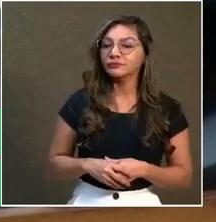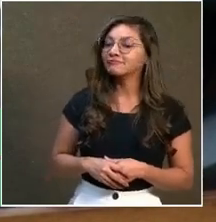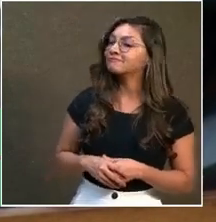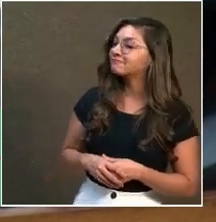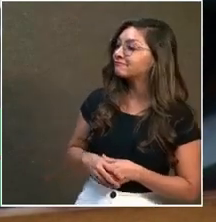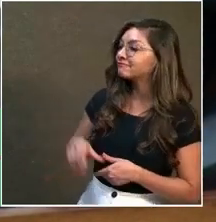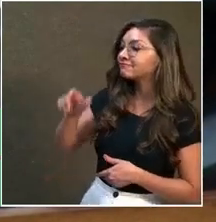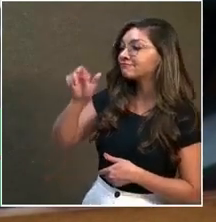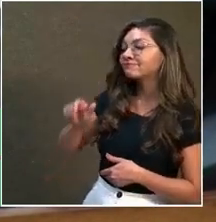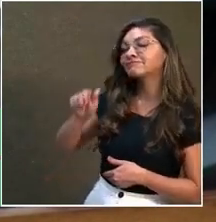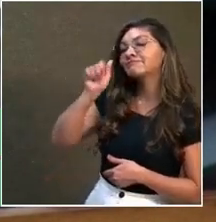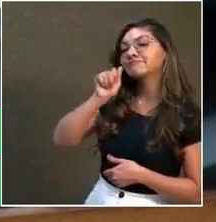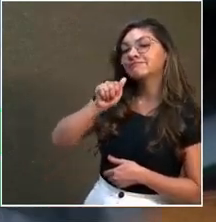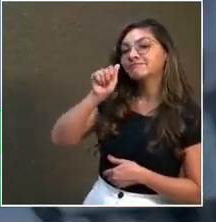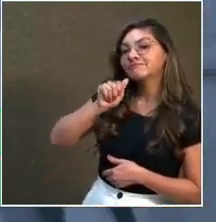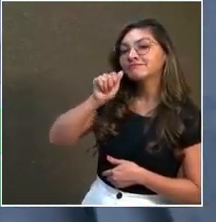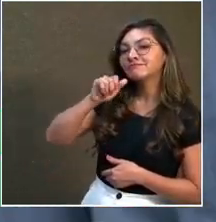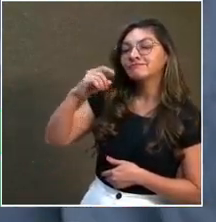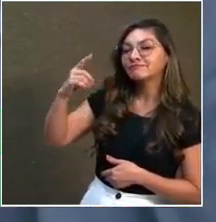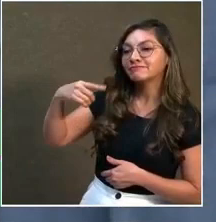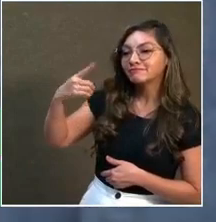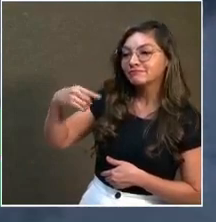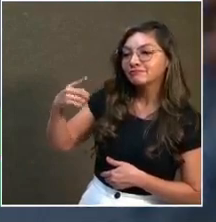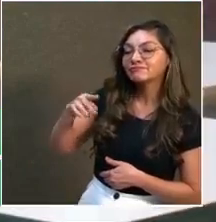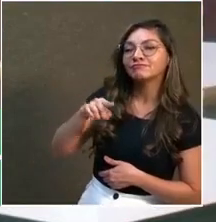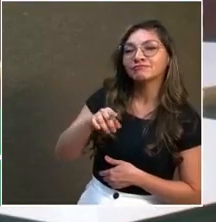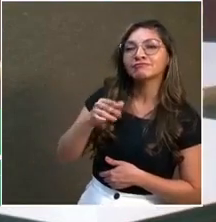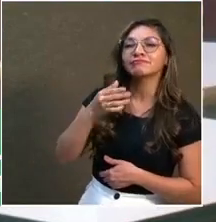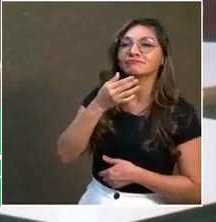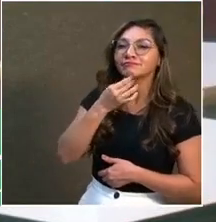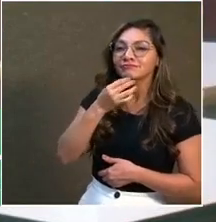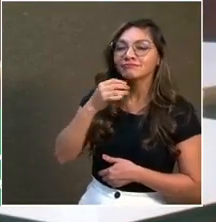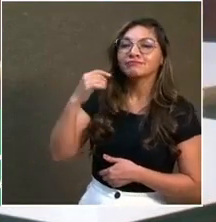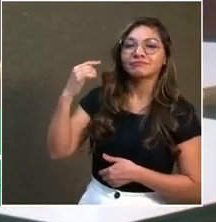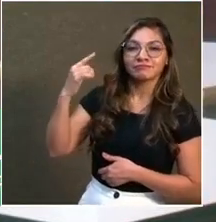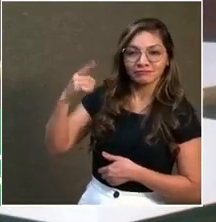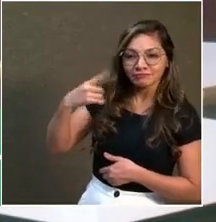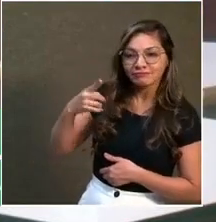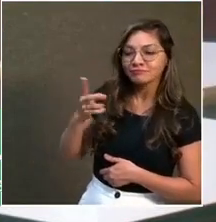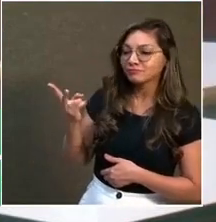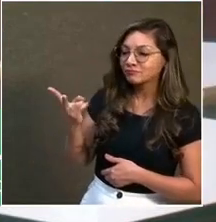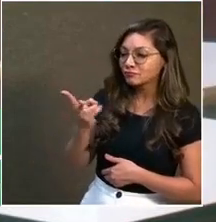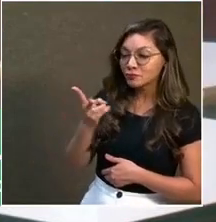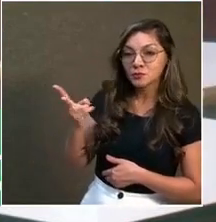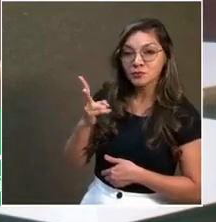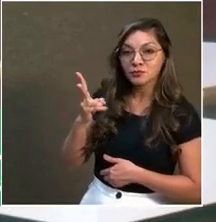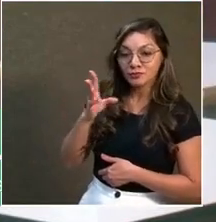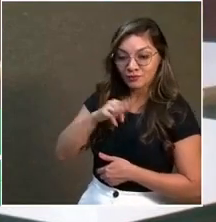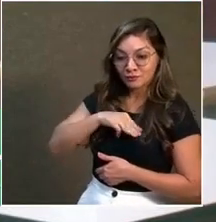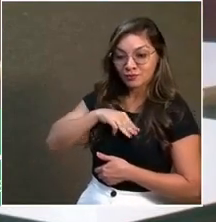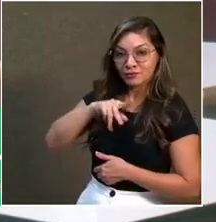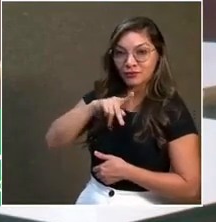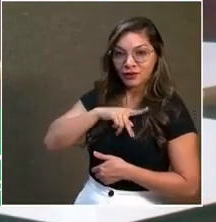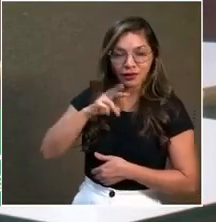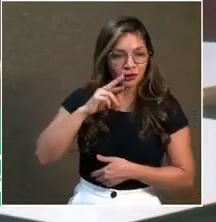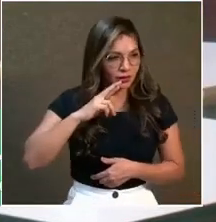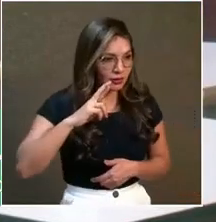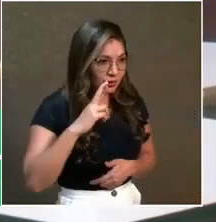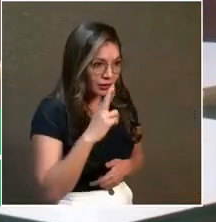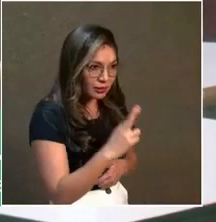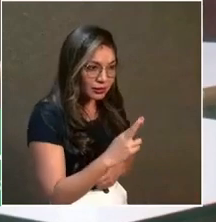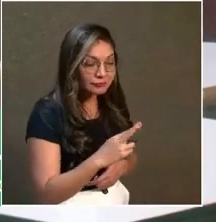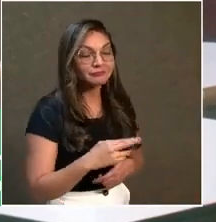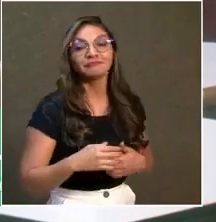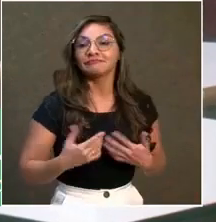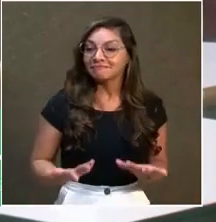Doutora Clisiomar, doutor Marco Valério, que são membros do Ministério Público, farão uso da palavra em réplica?